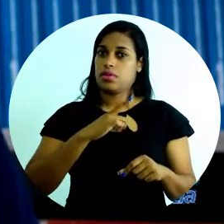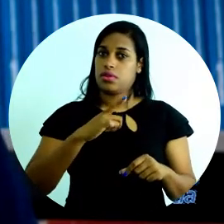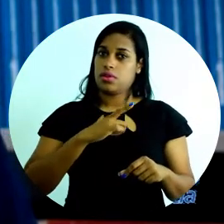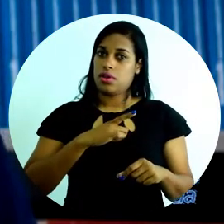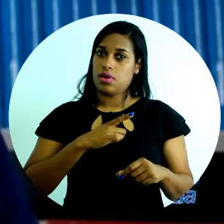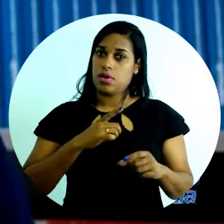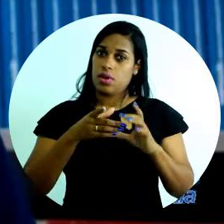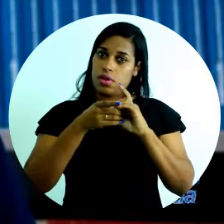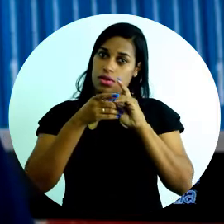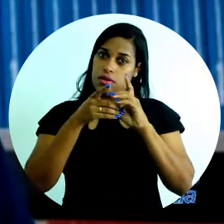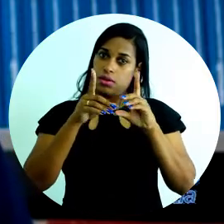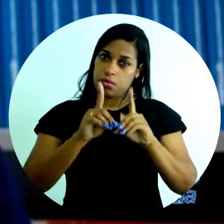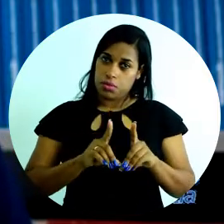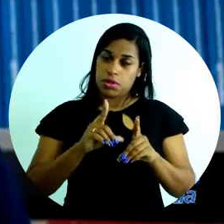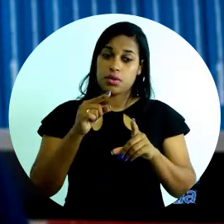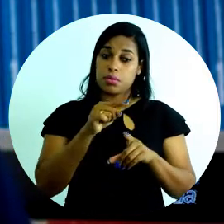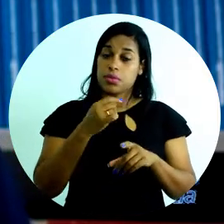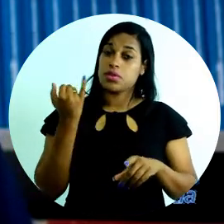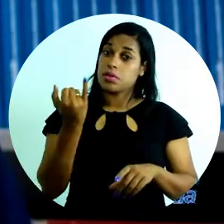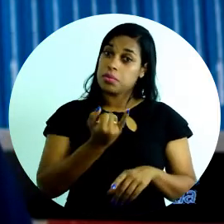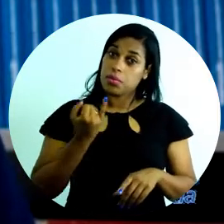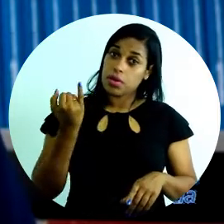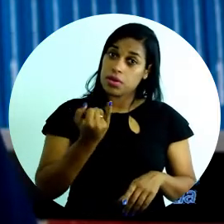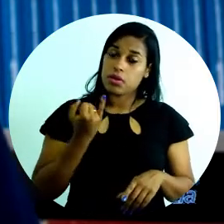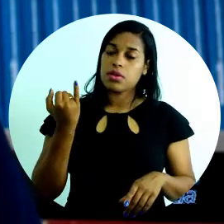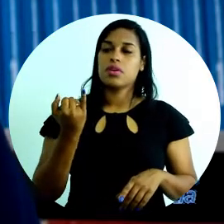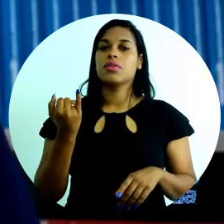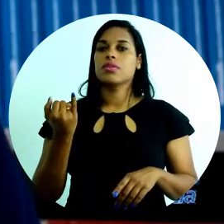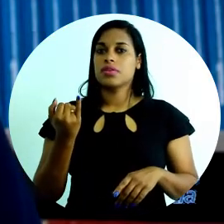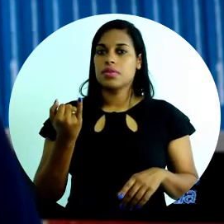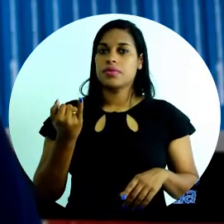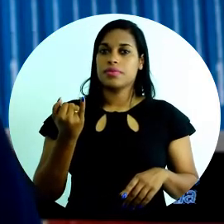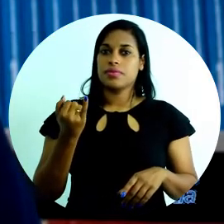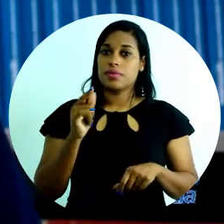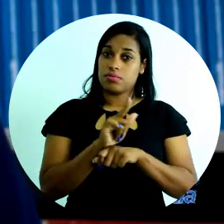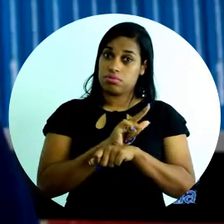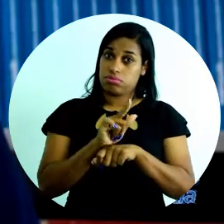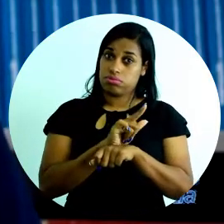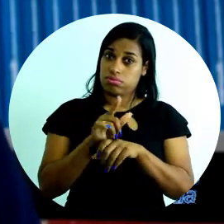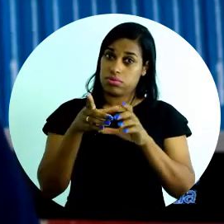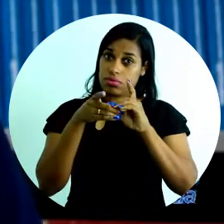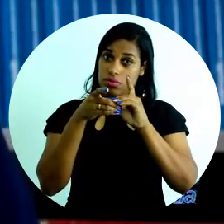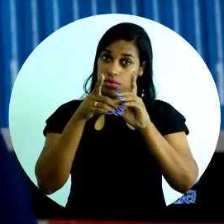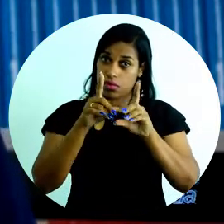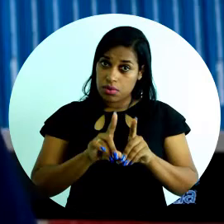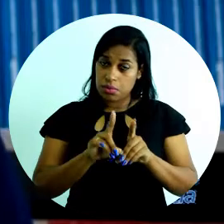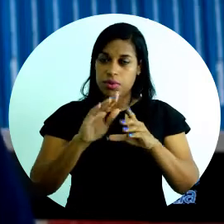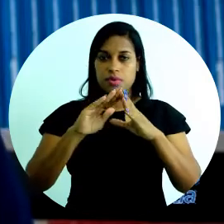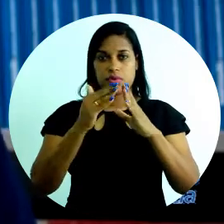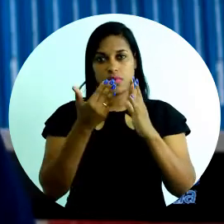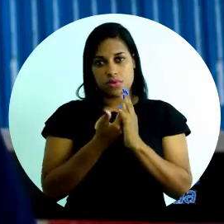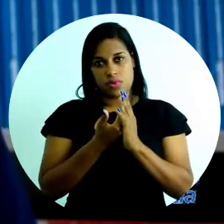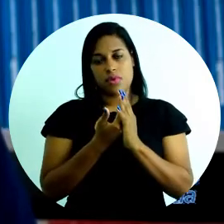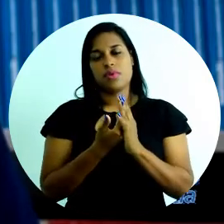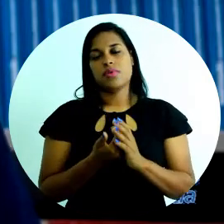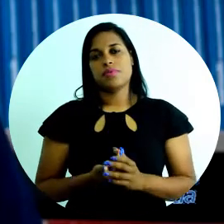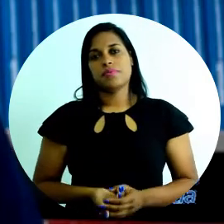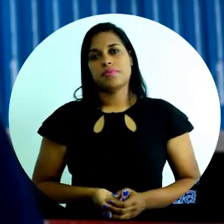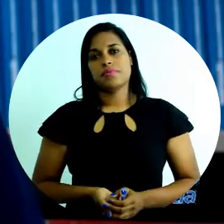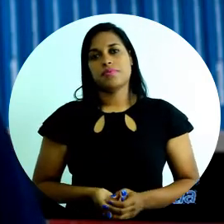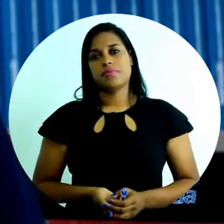ter uma conotação democrática. Então, por isso a importância da gestão democrática no funcionamento das